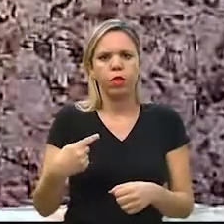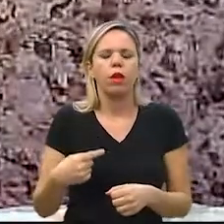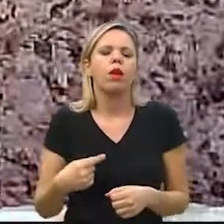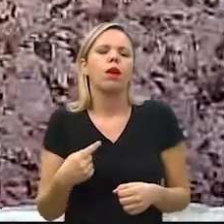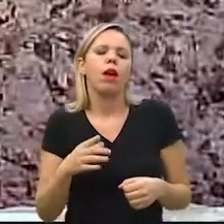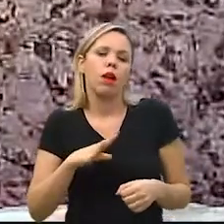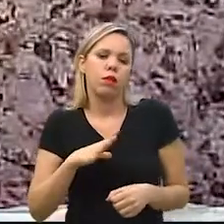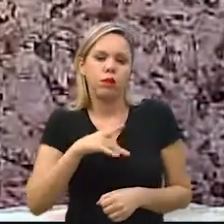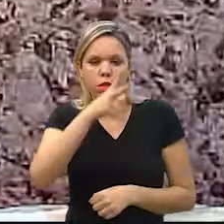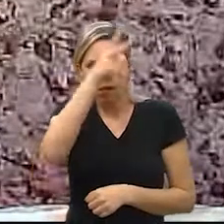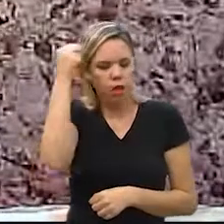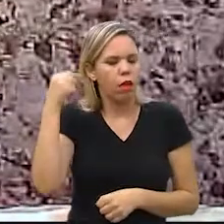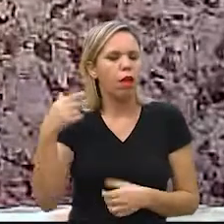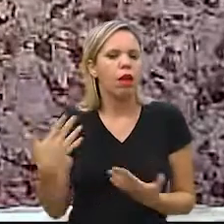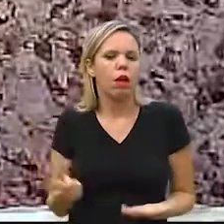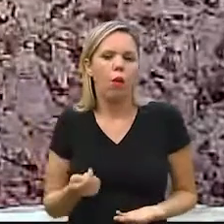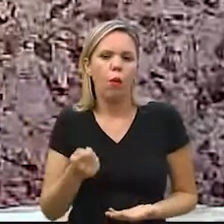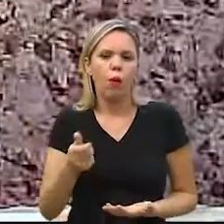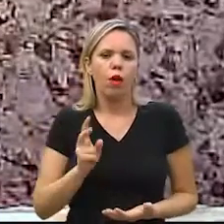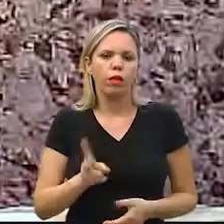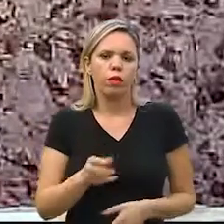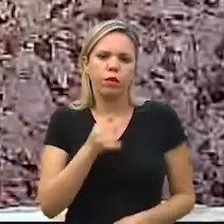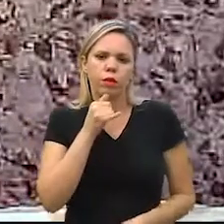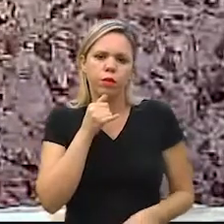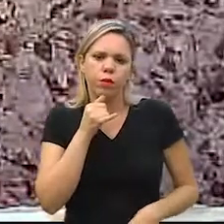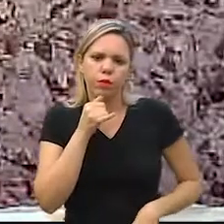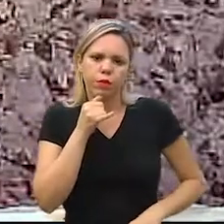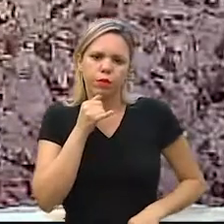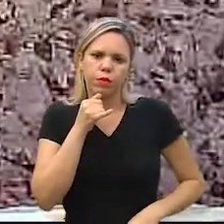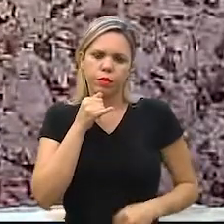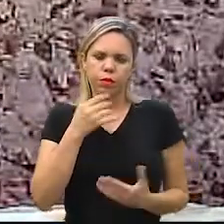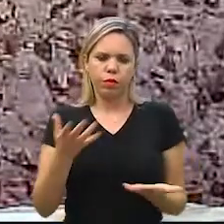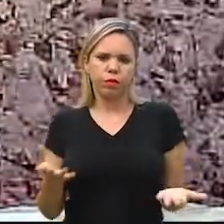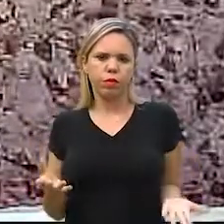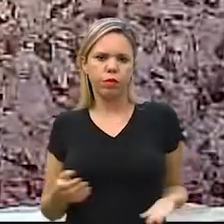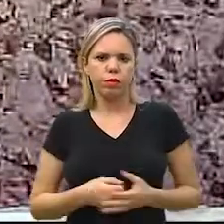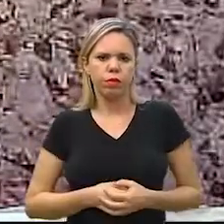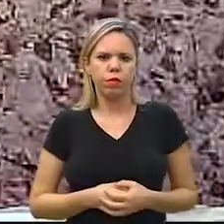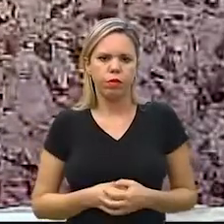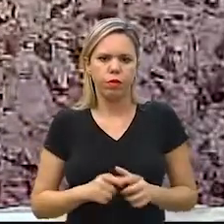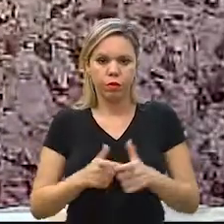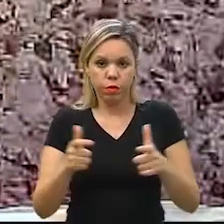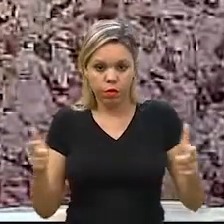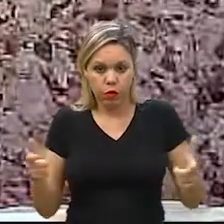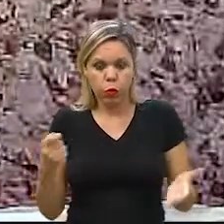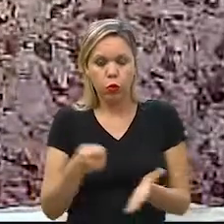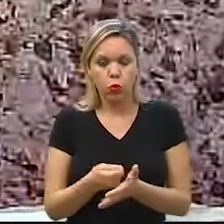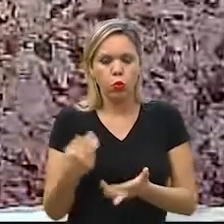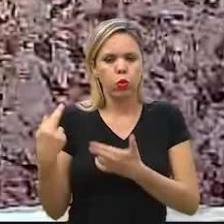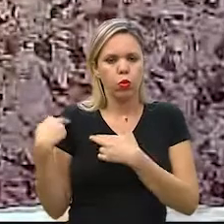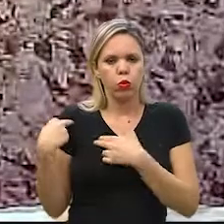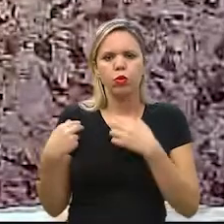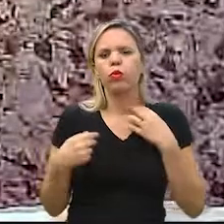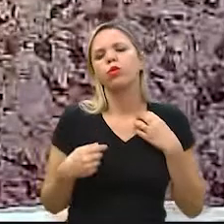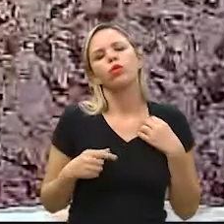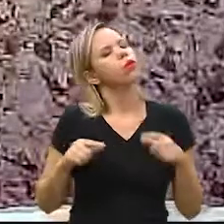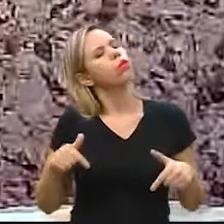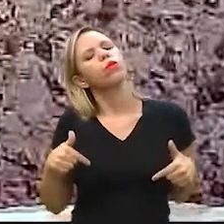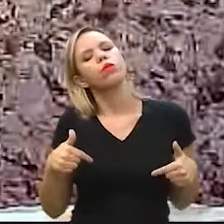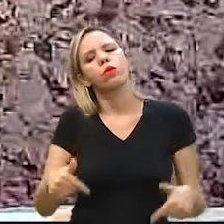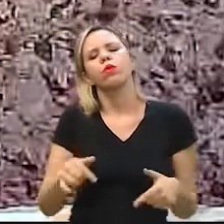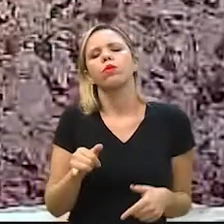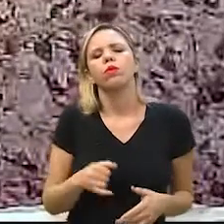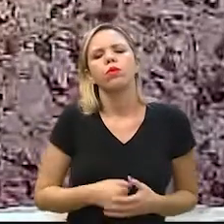municipais. E foi quase que sendo compelido a ampliar a sua